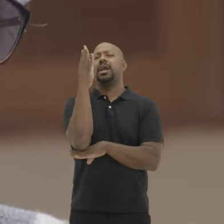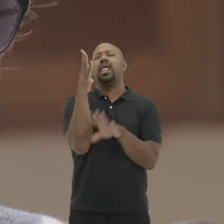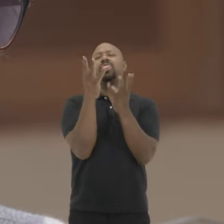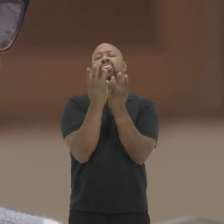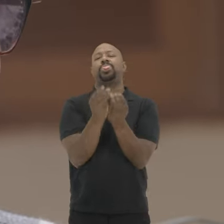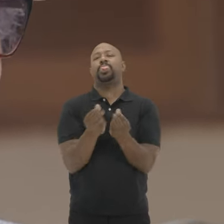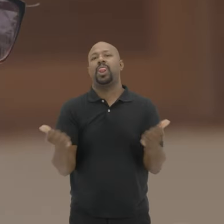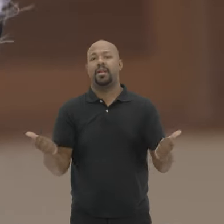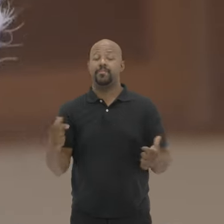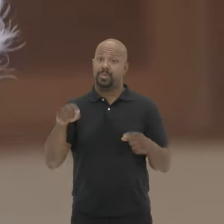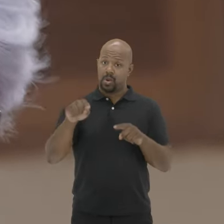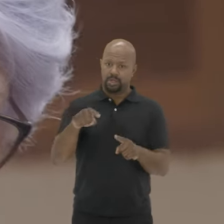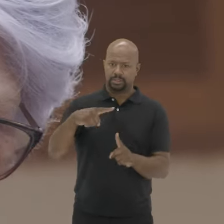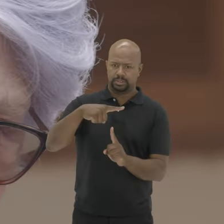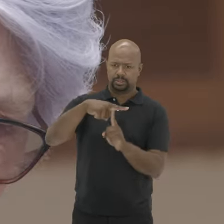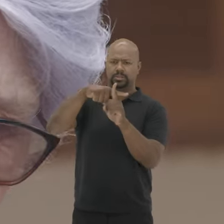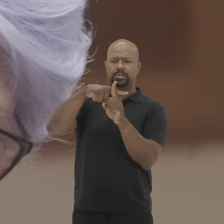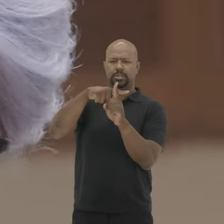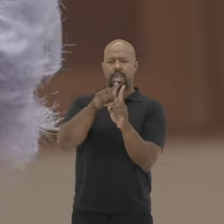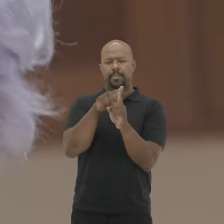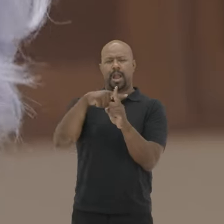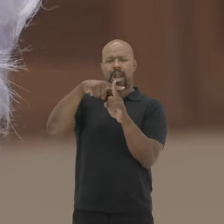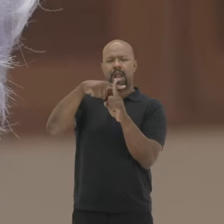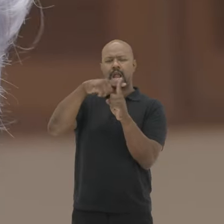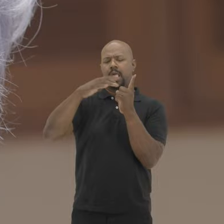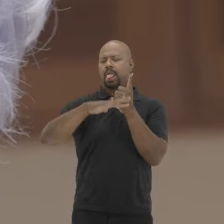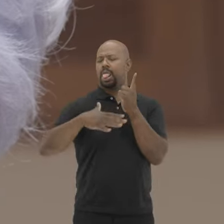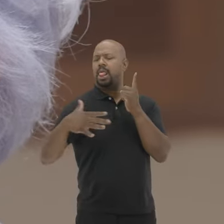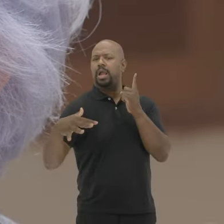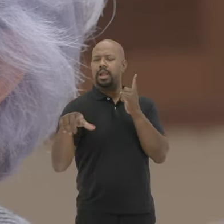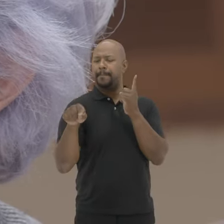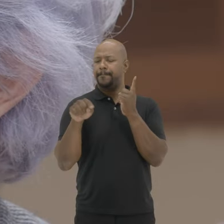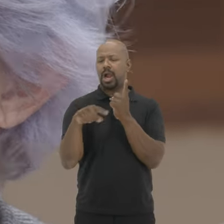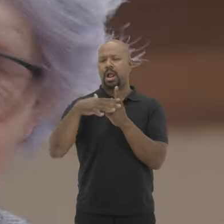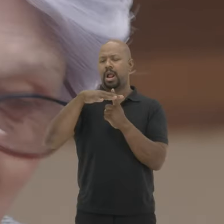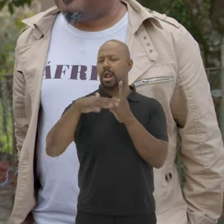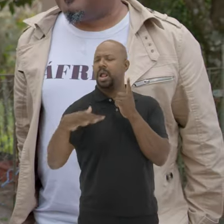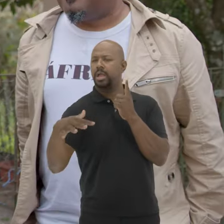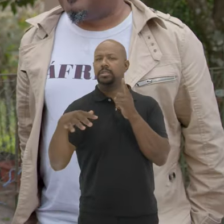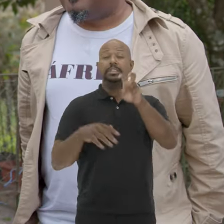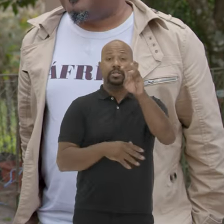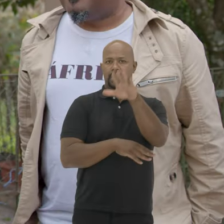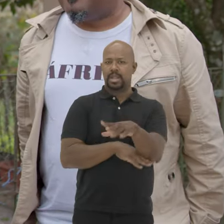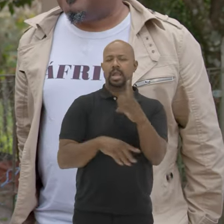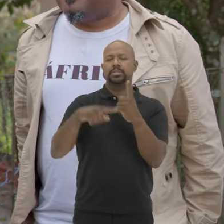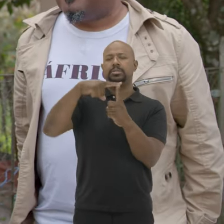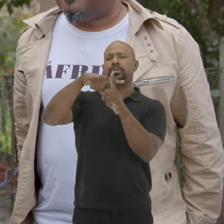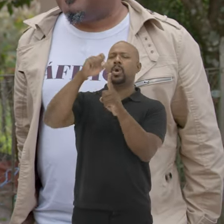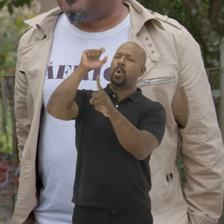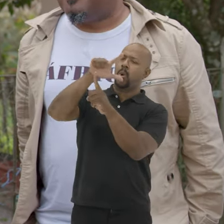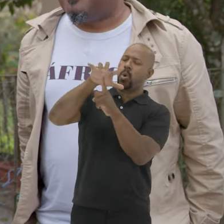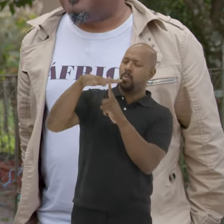apodreceu né e onde onde uma das a batata da Cruz batia cinco horas da